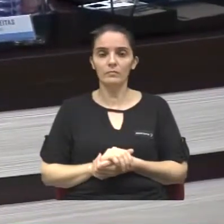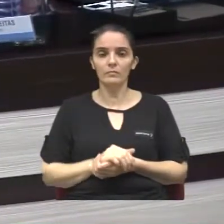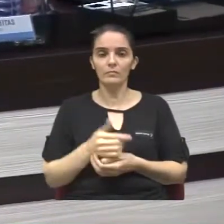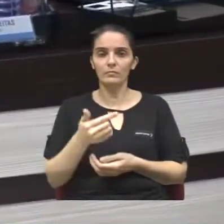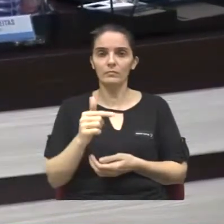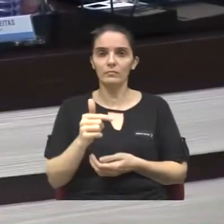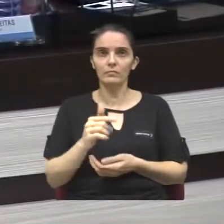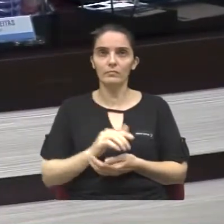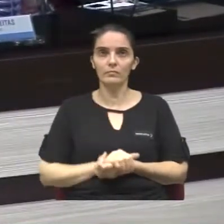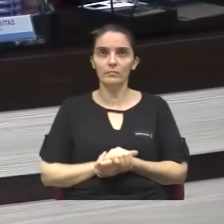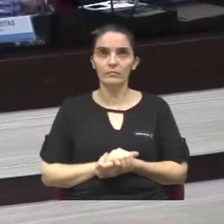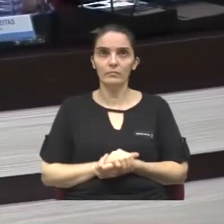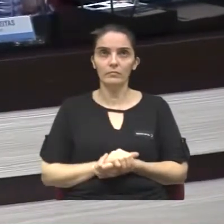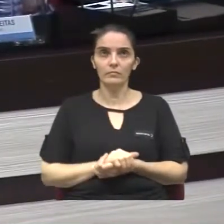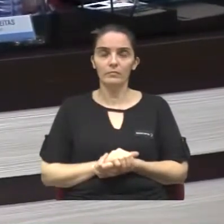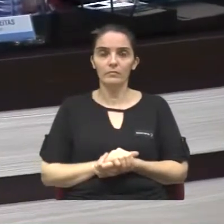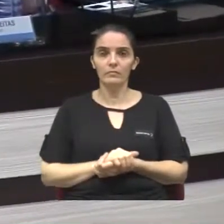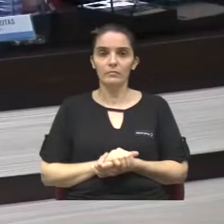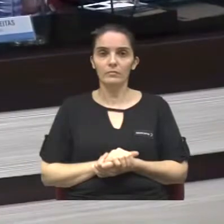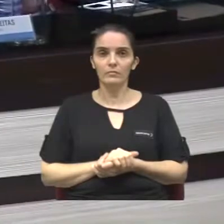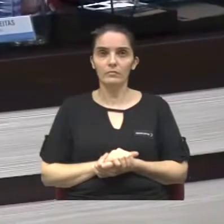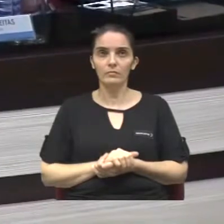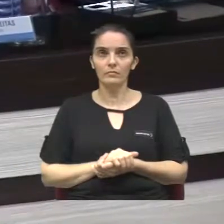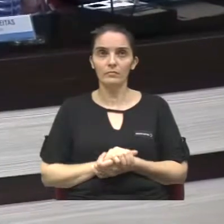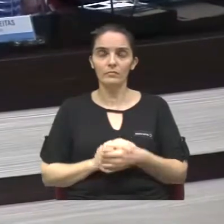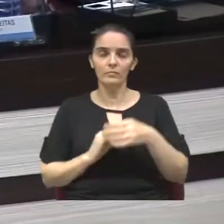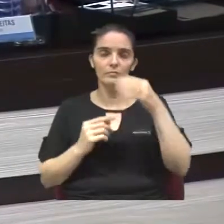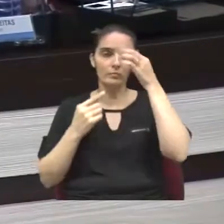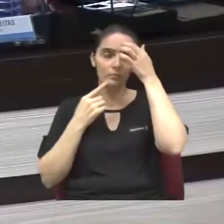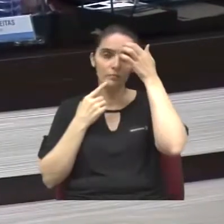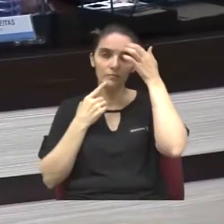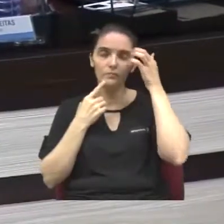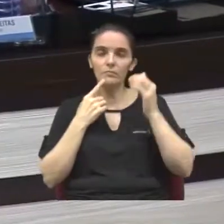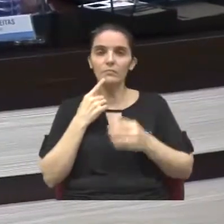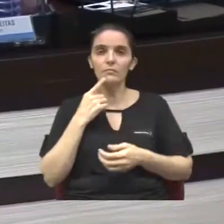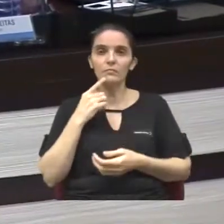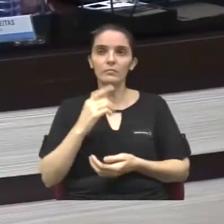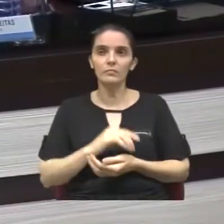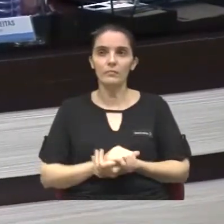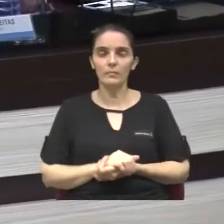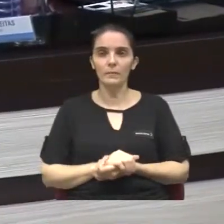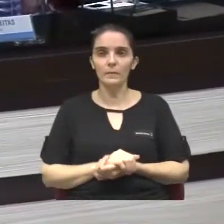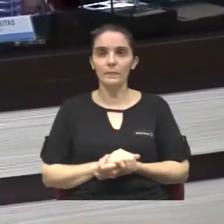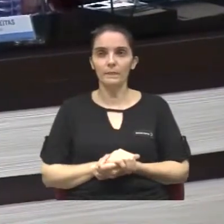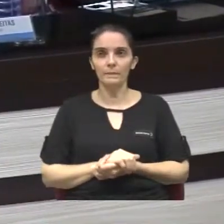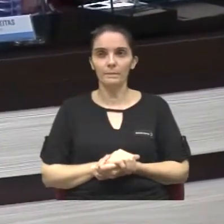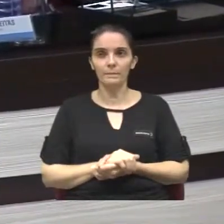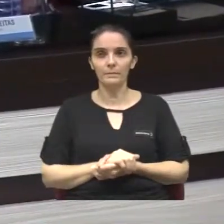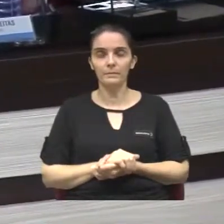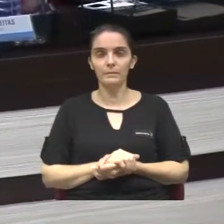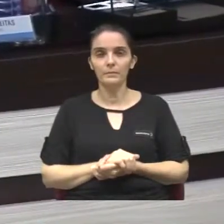Não havendo... Eu quero, senhor presidente. Para discutir o projeto, vereador Cleiton Silva.